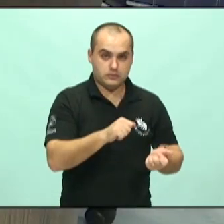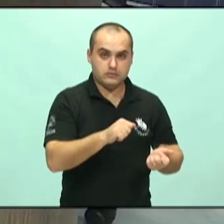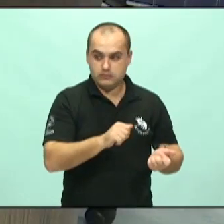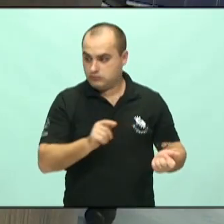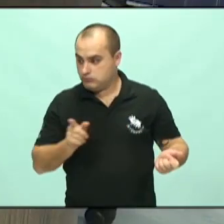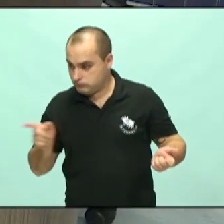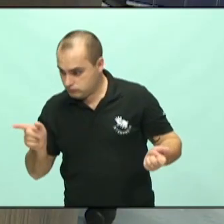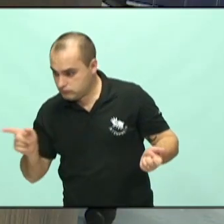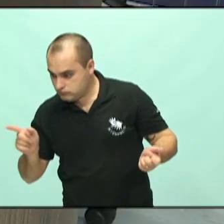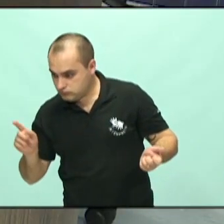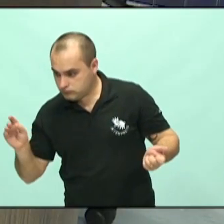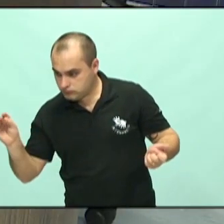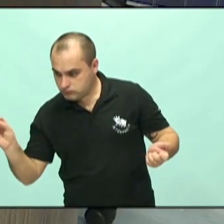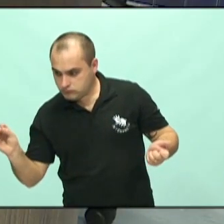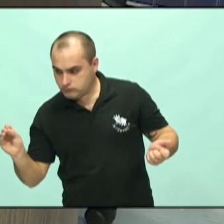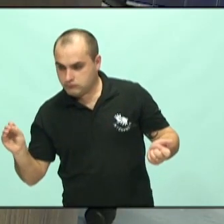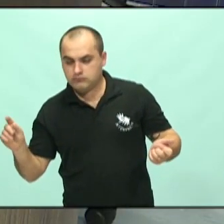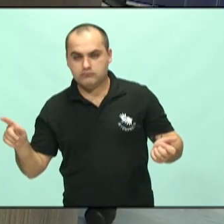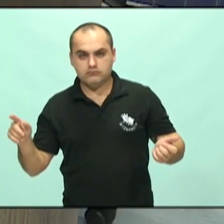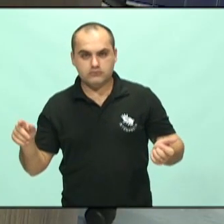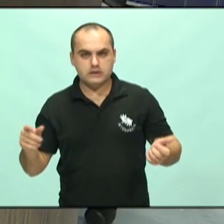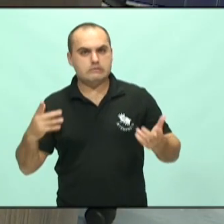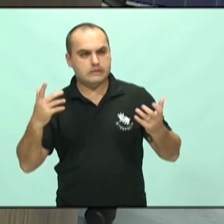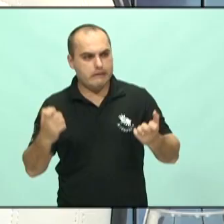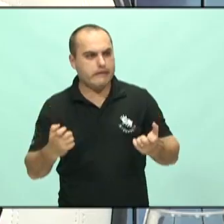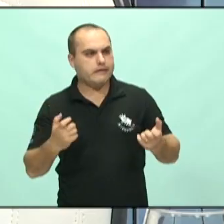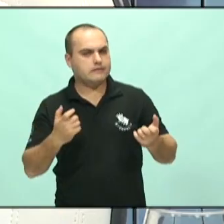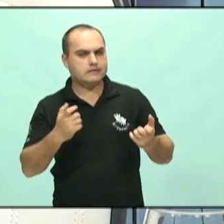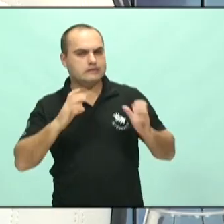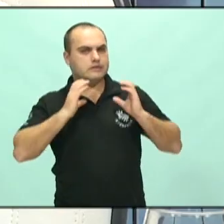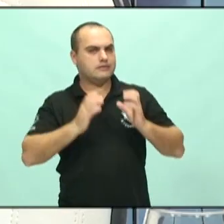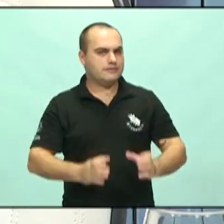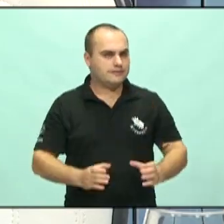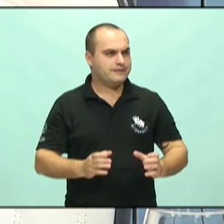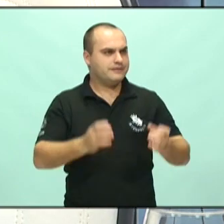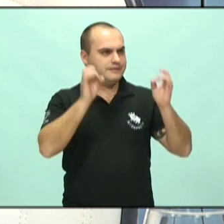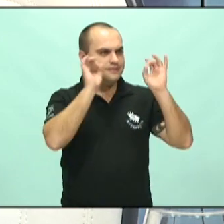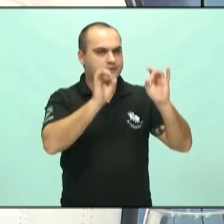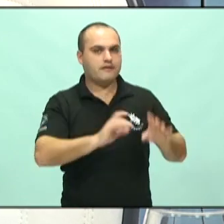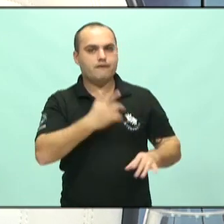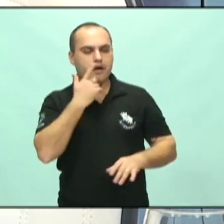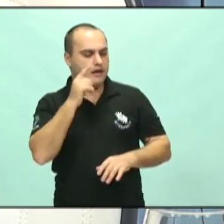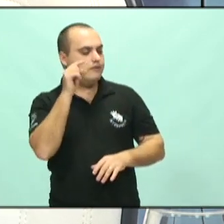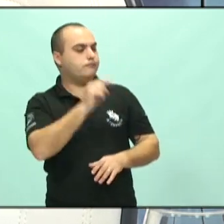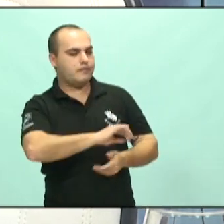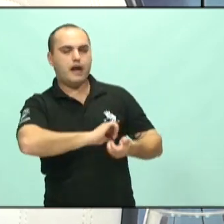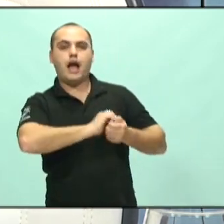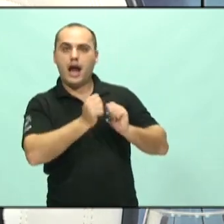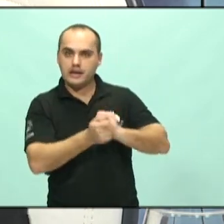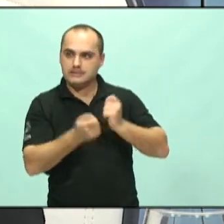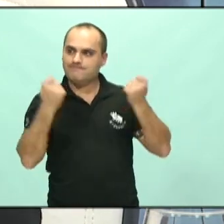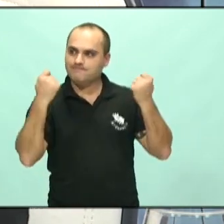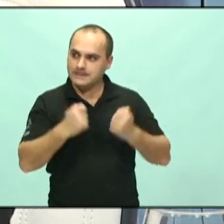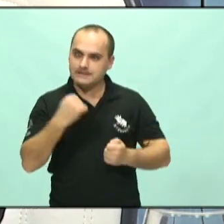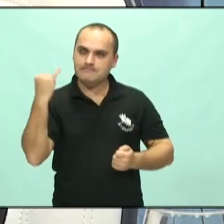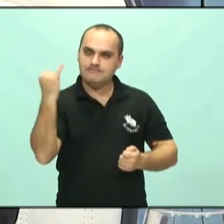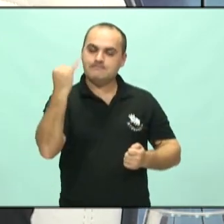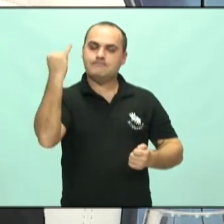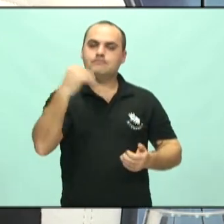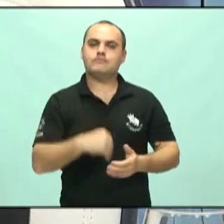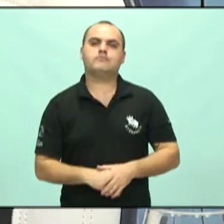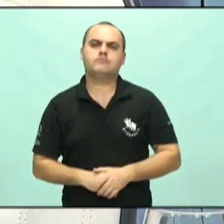consumo, para a existência de uma cidadania sensível, vai dizer que a arte é extremamente necessária. E a gente vai